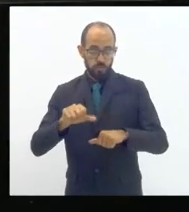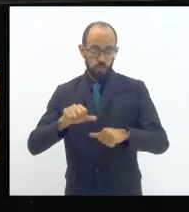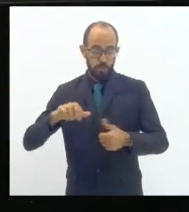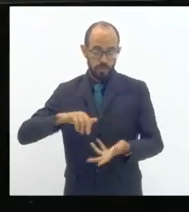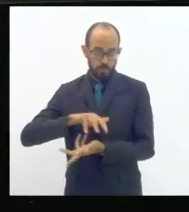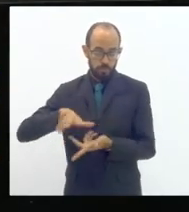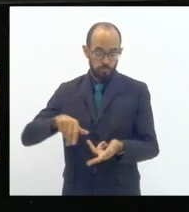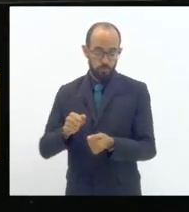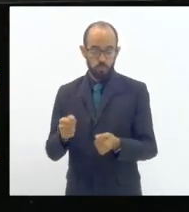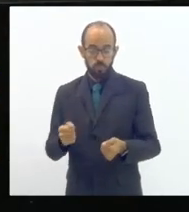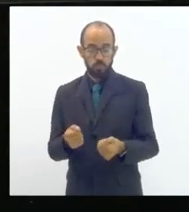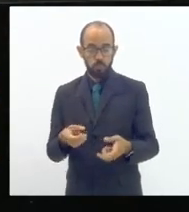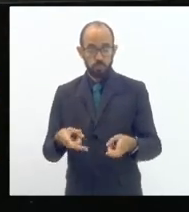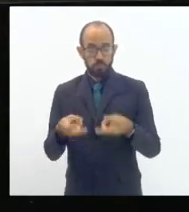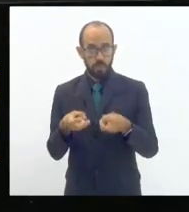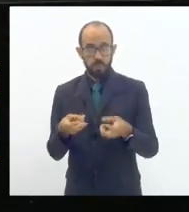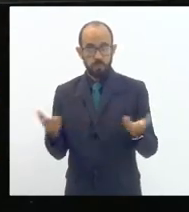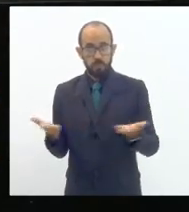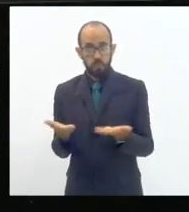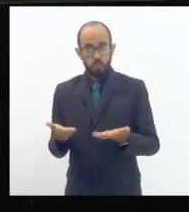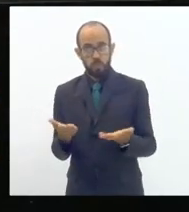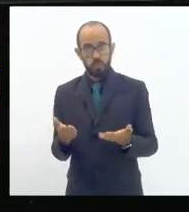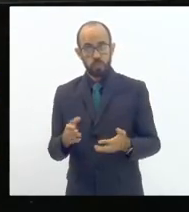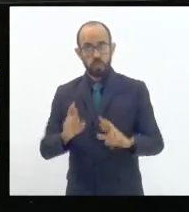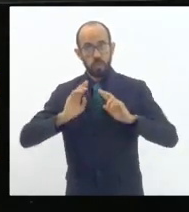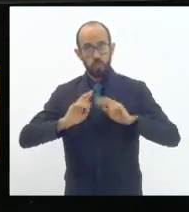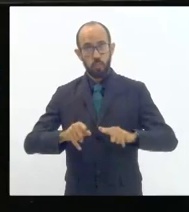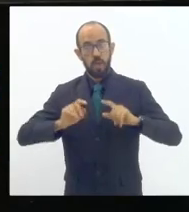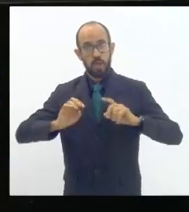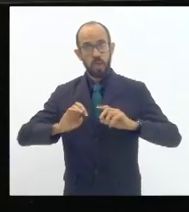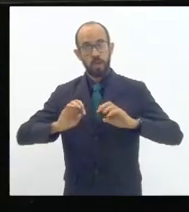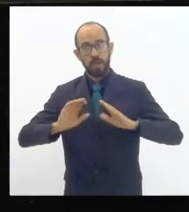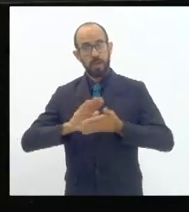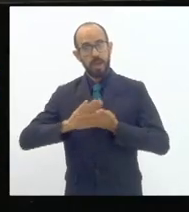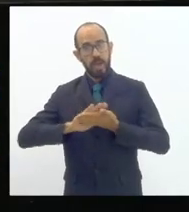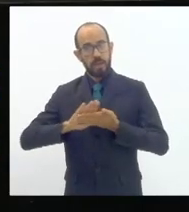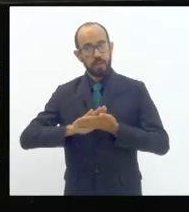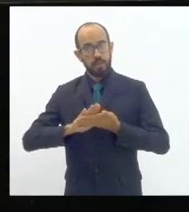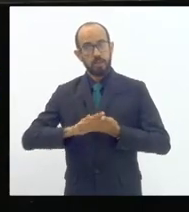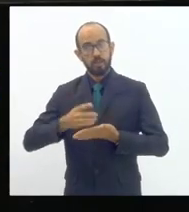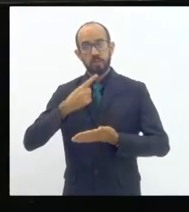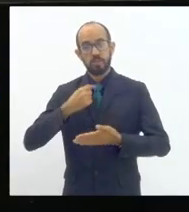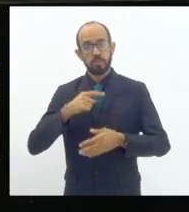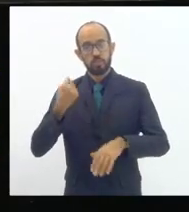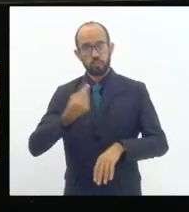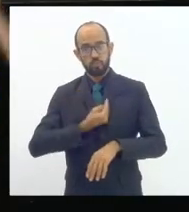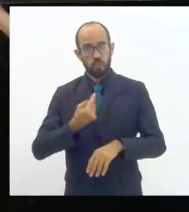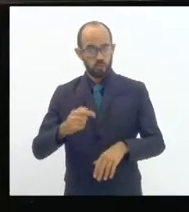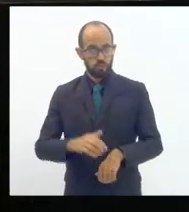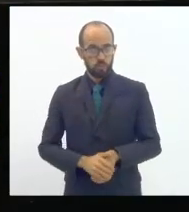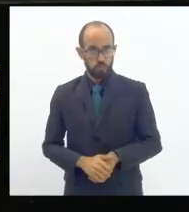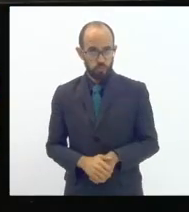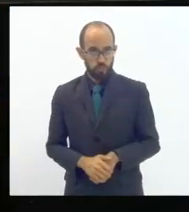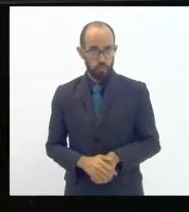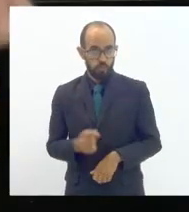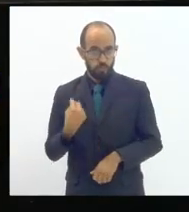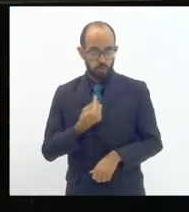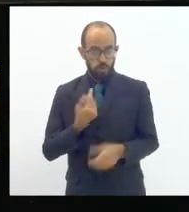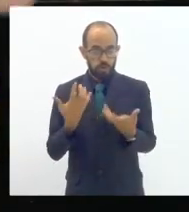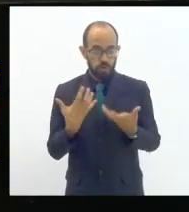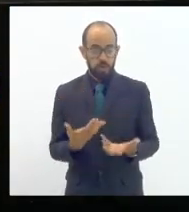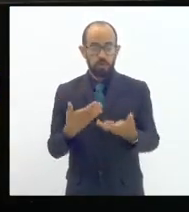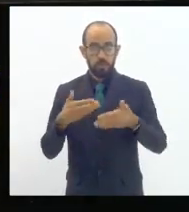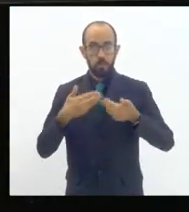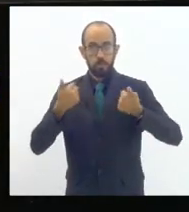se vivendo atualmente, que não tem nada a ver com aquilo que é o desejo de todos nós. O que nós queremos é a melhoria das